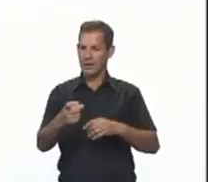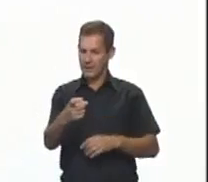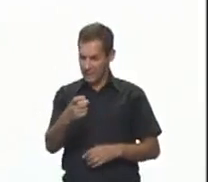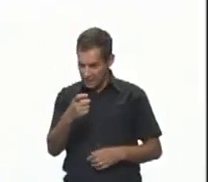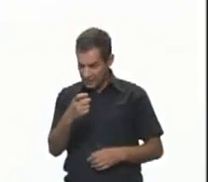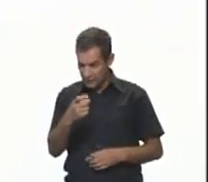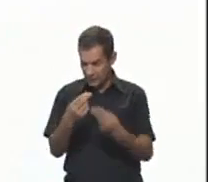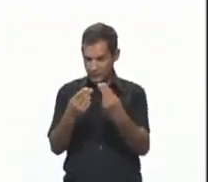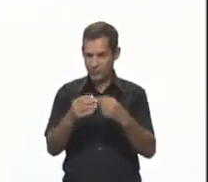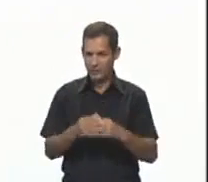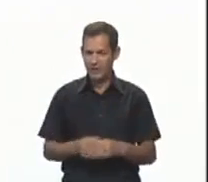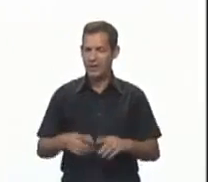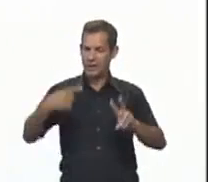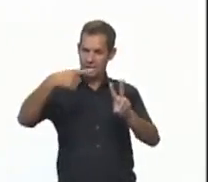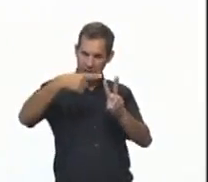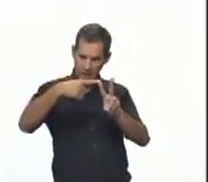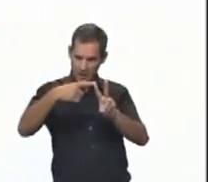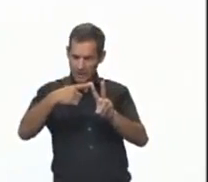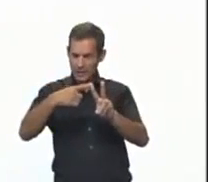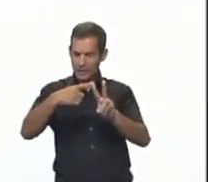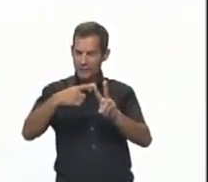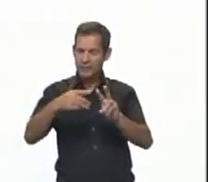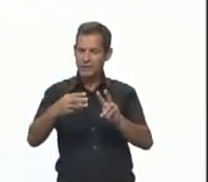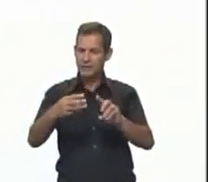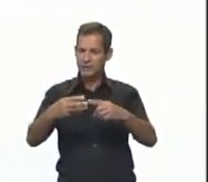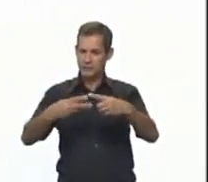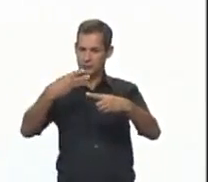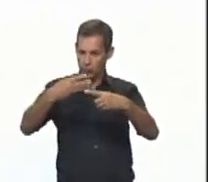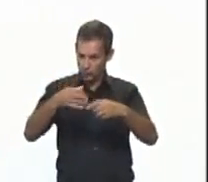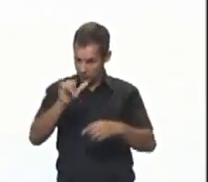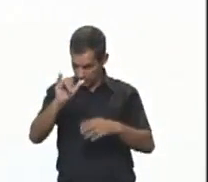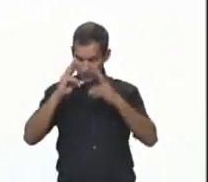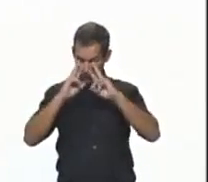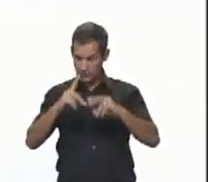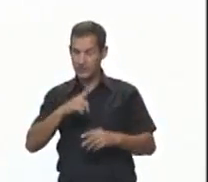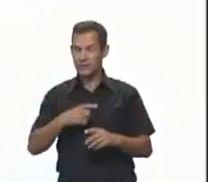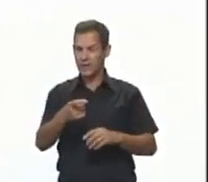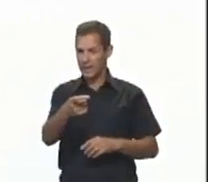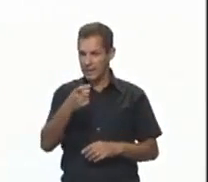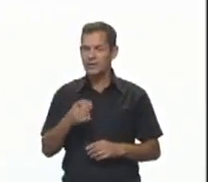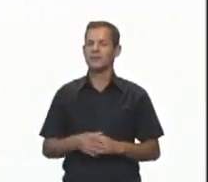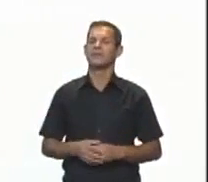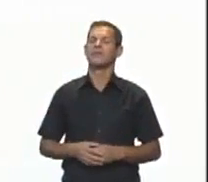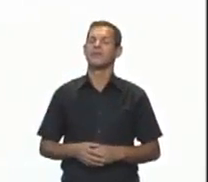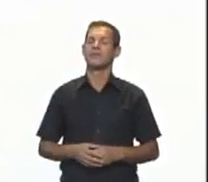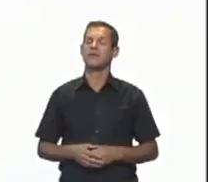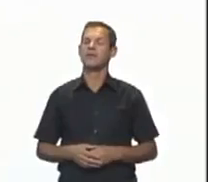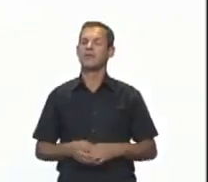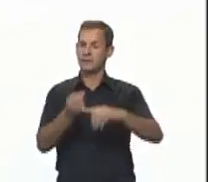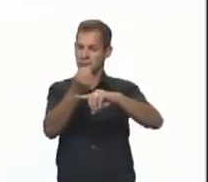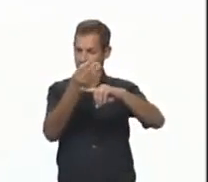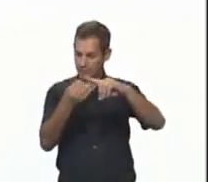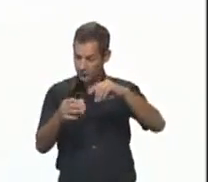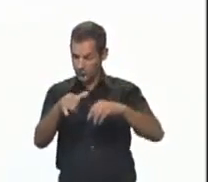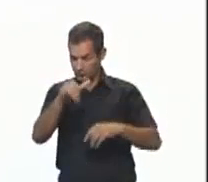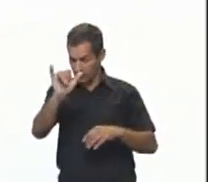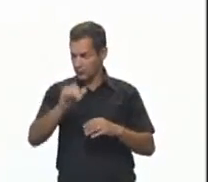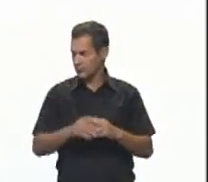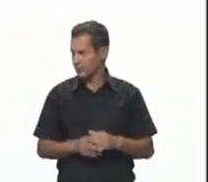x igual a raiz cúbica de y. Olha, eu tenho x em função de